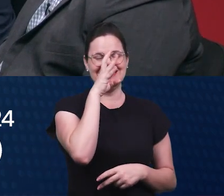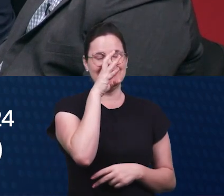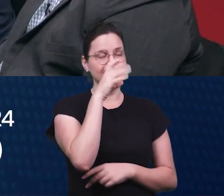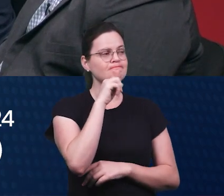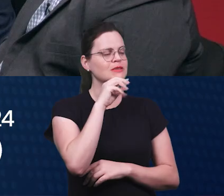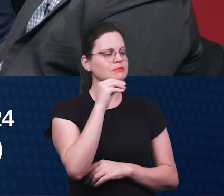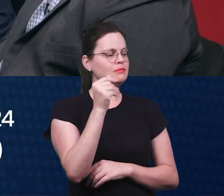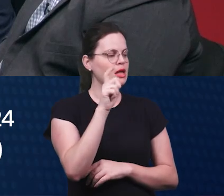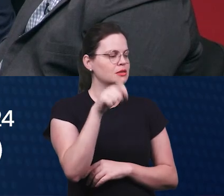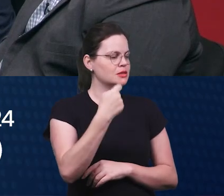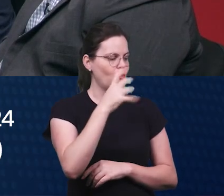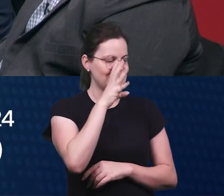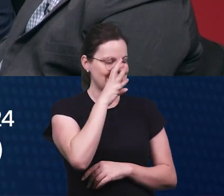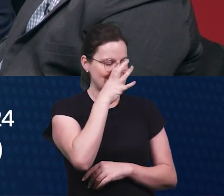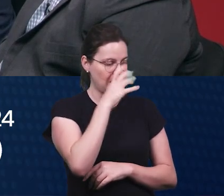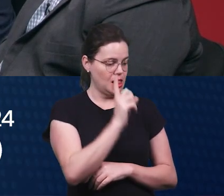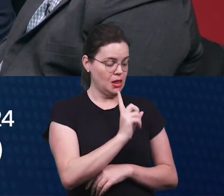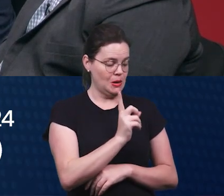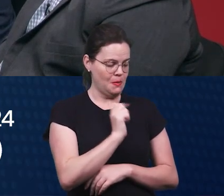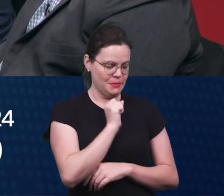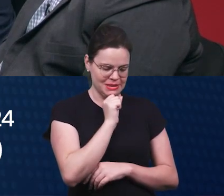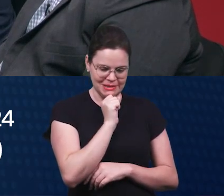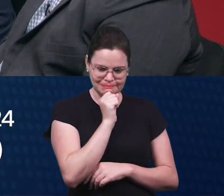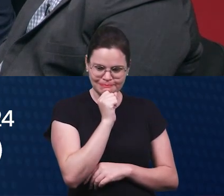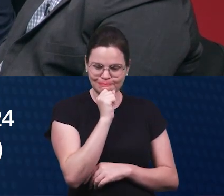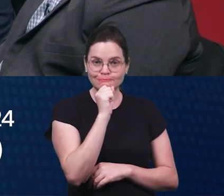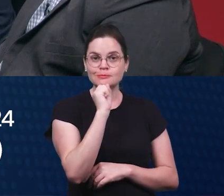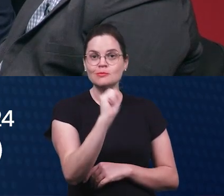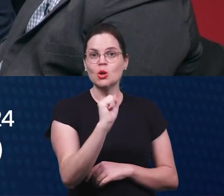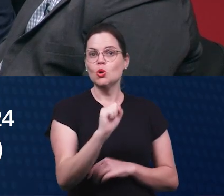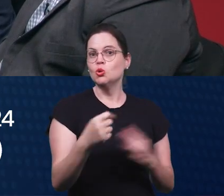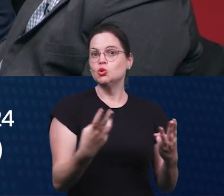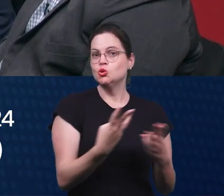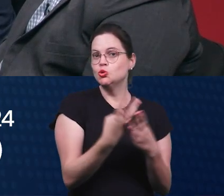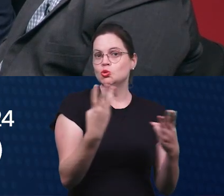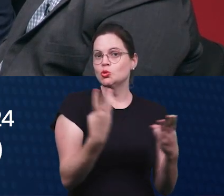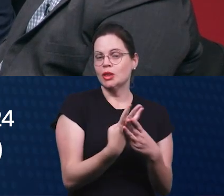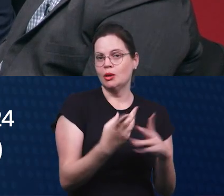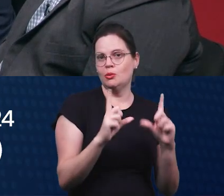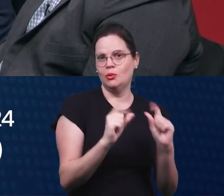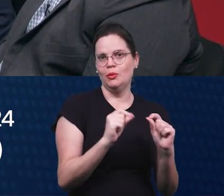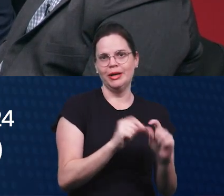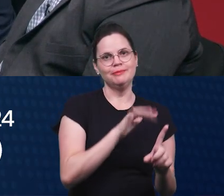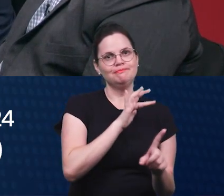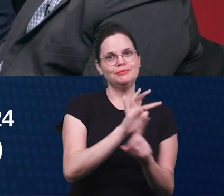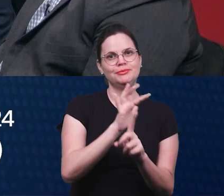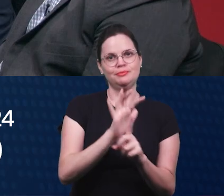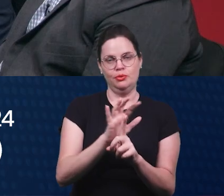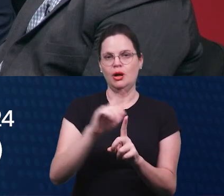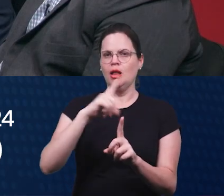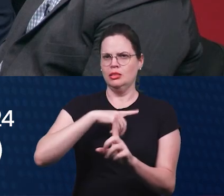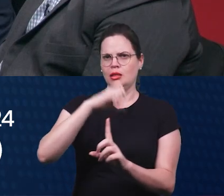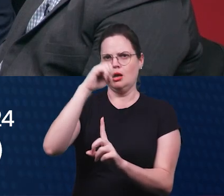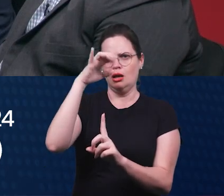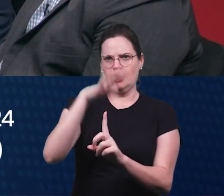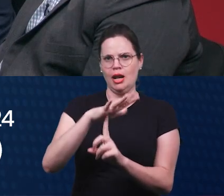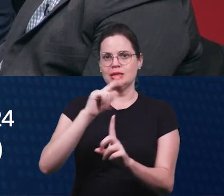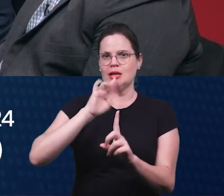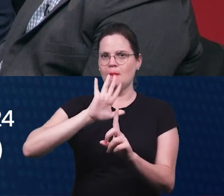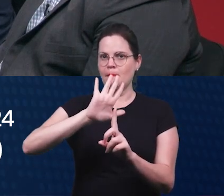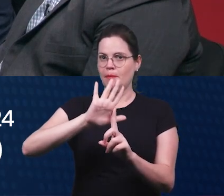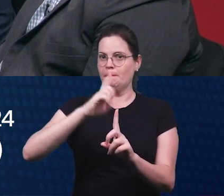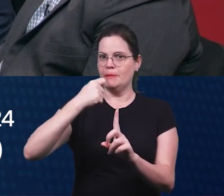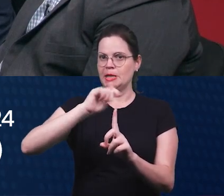resistência. Os judeus querendo dizer que, além da salvação pela graça, precisava de mais alguma